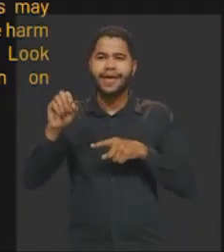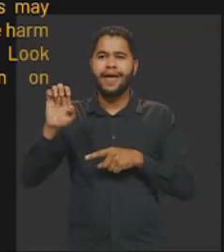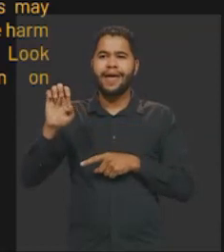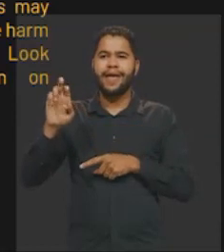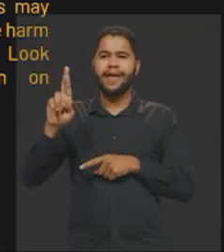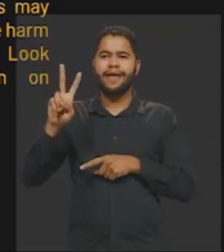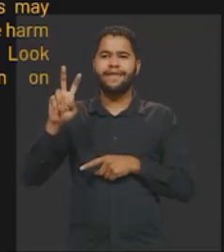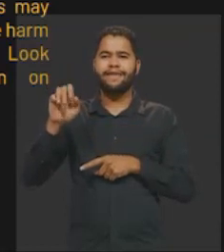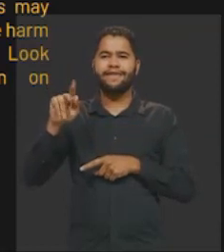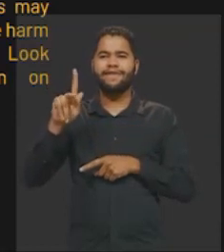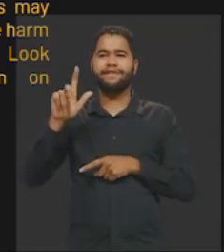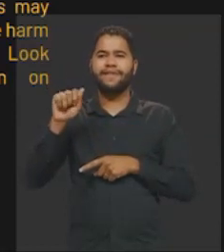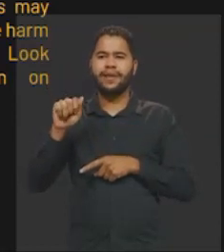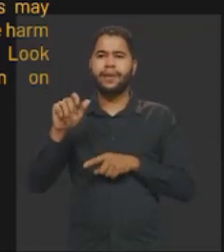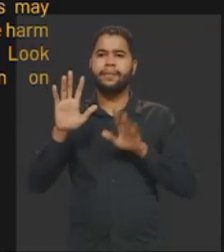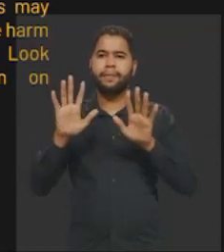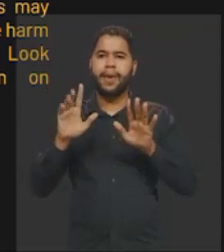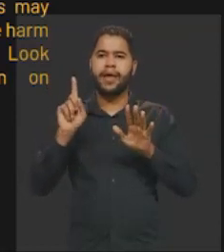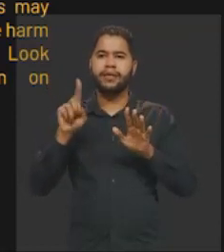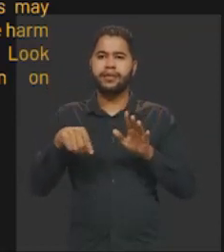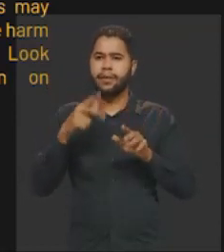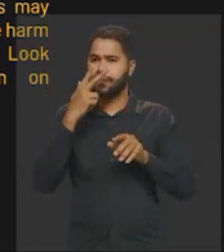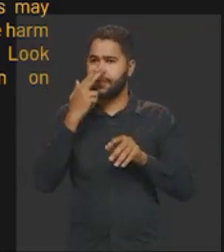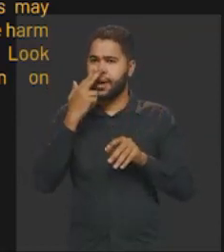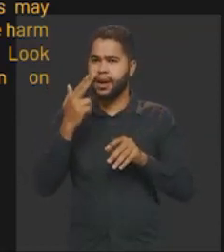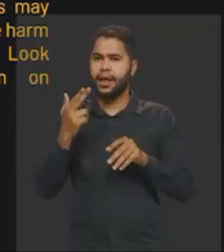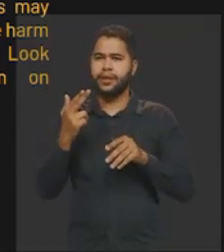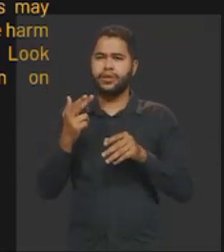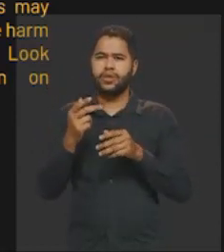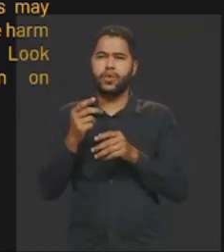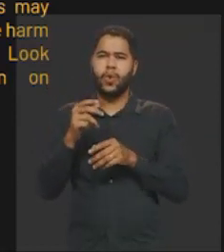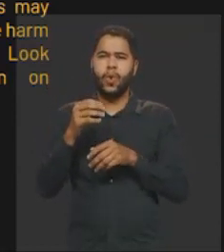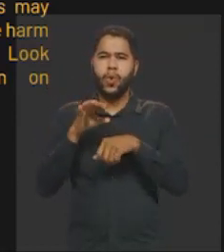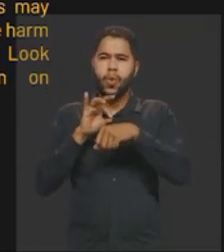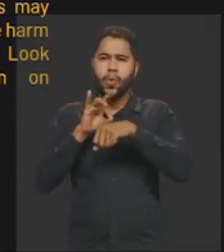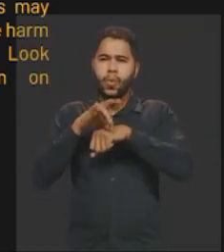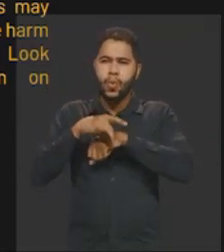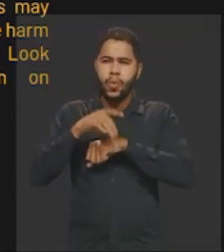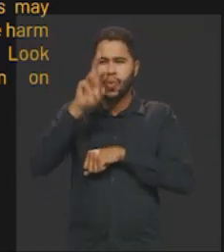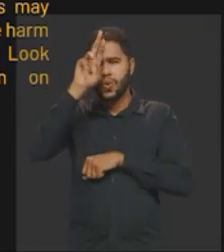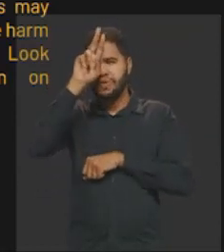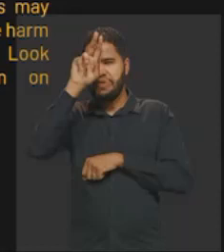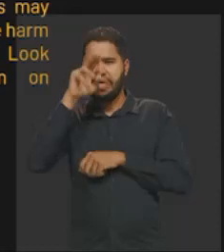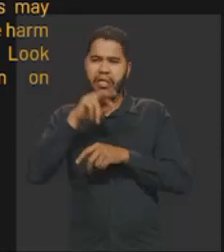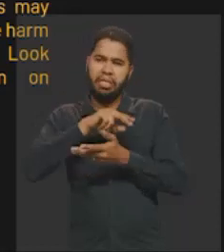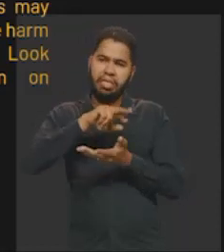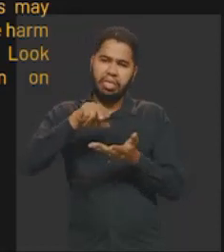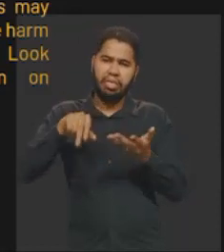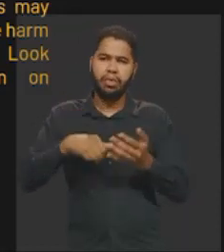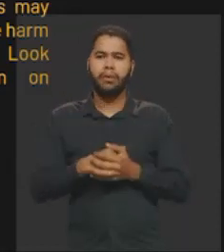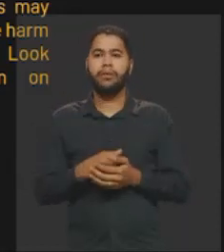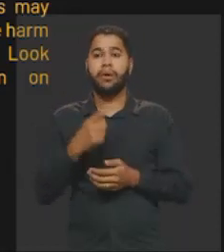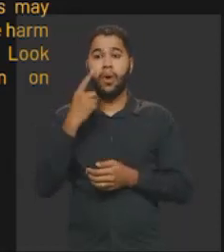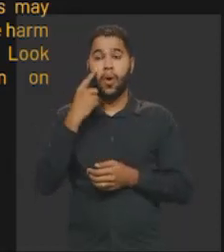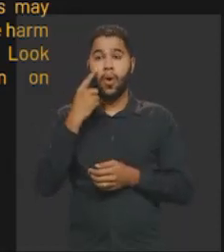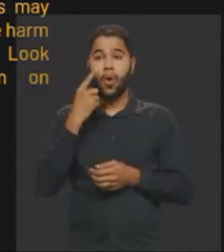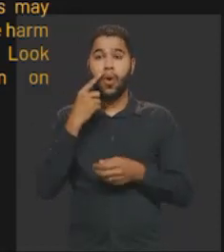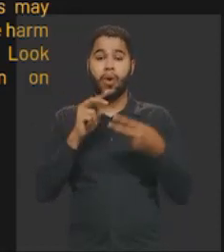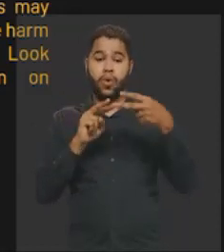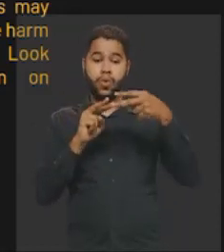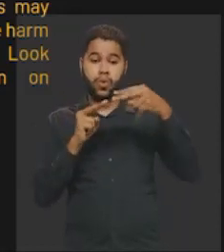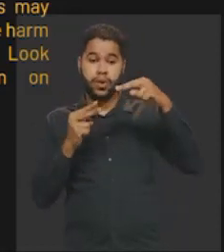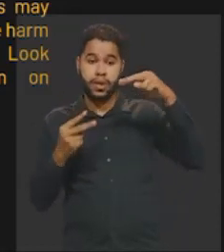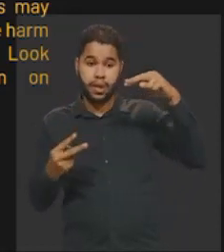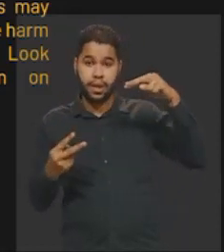bicho, né? Então, aqui fala assim, do Greenpeace. The DNA of genetically modified plants, o DNA de